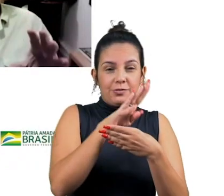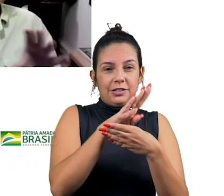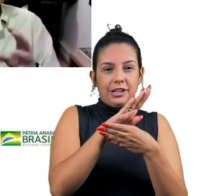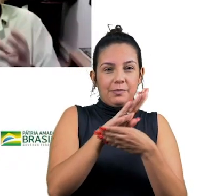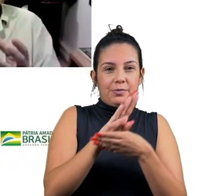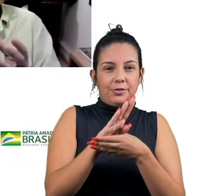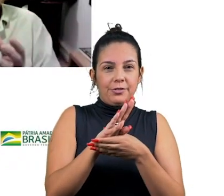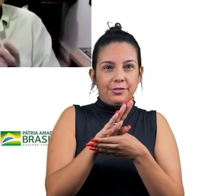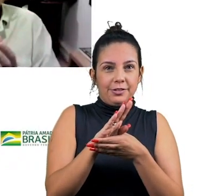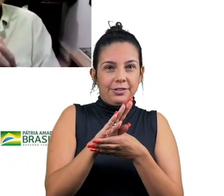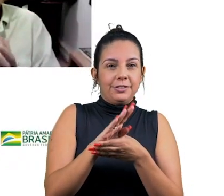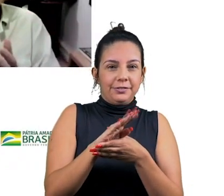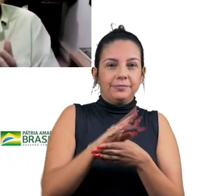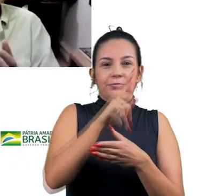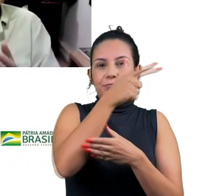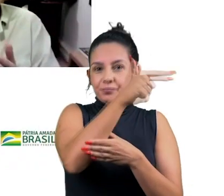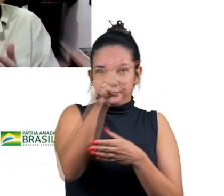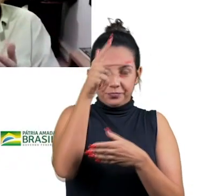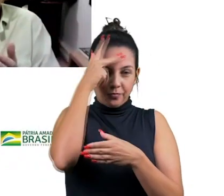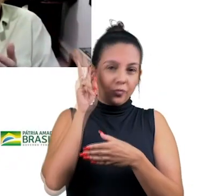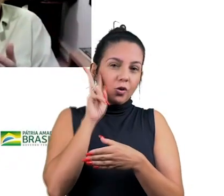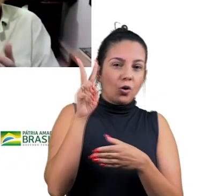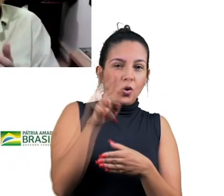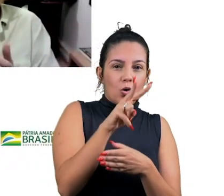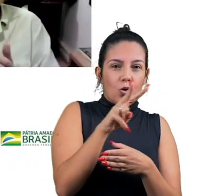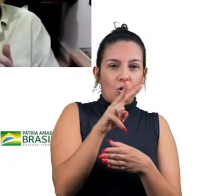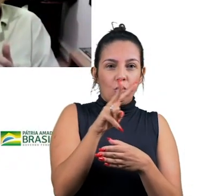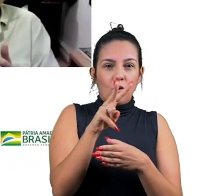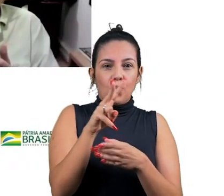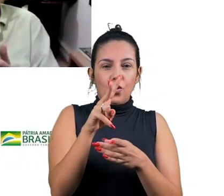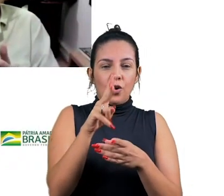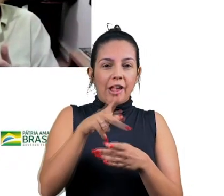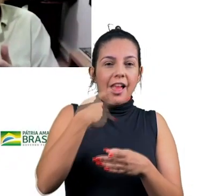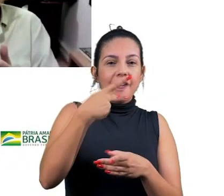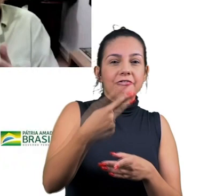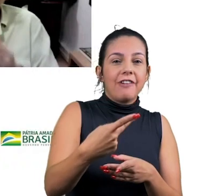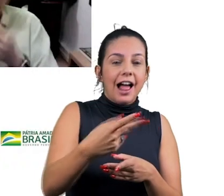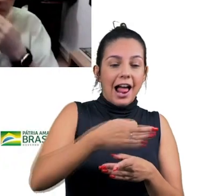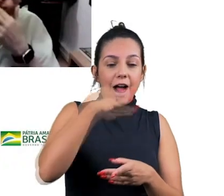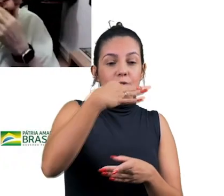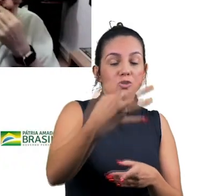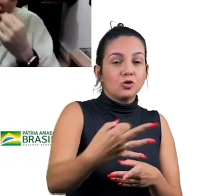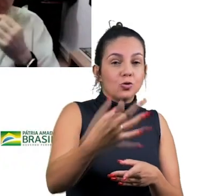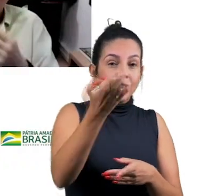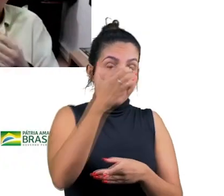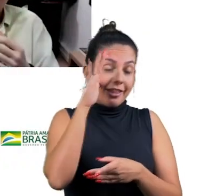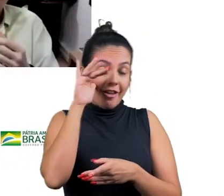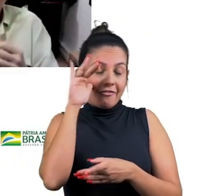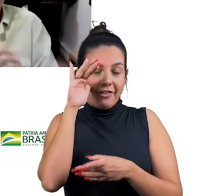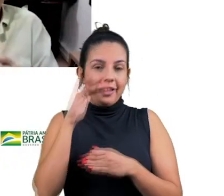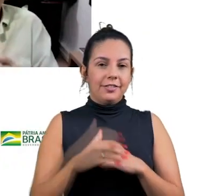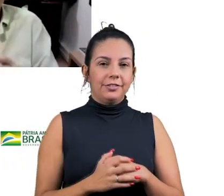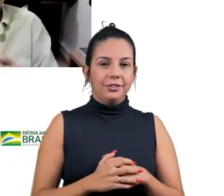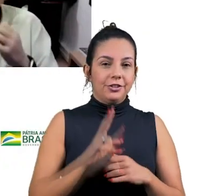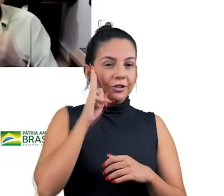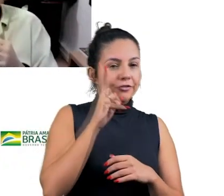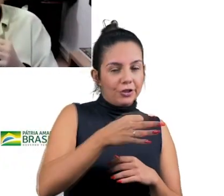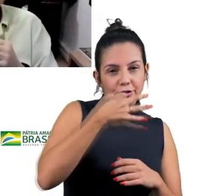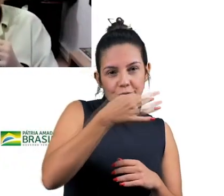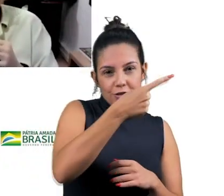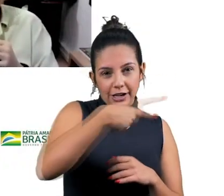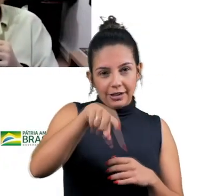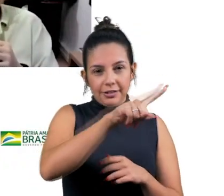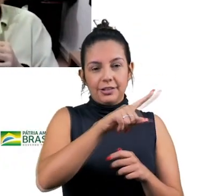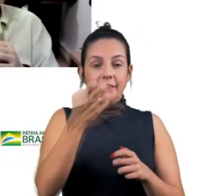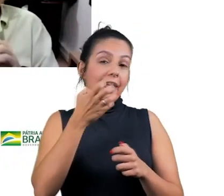é de gente que olhou no discurso deles aquilo que queria olhar, aquilo que queria enxergar. Viu no discurso deles aquilo